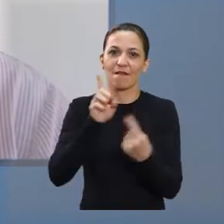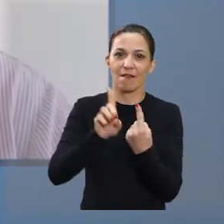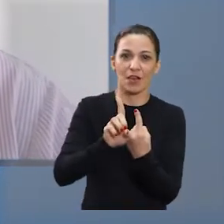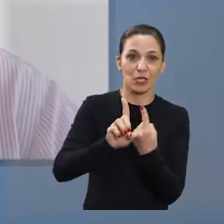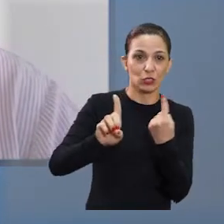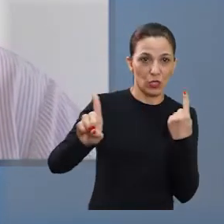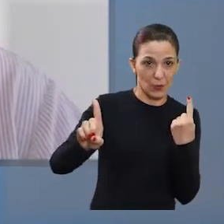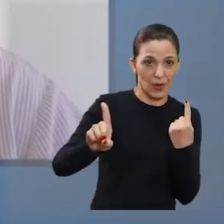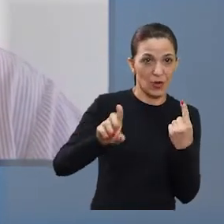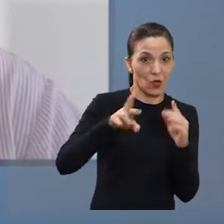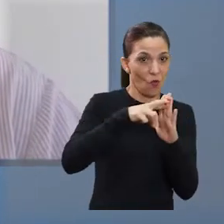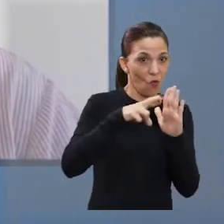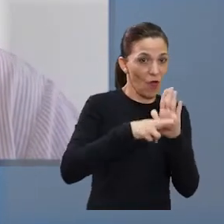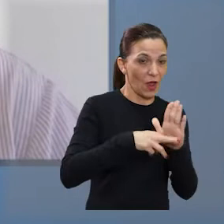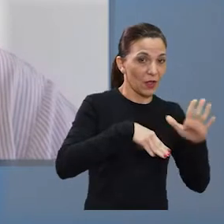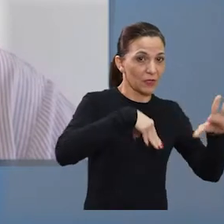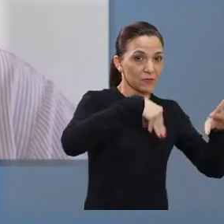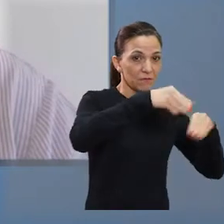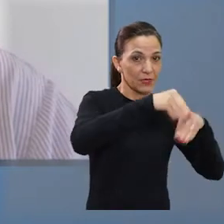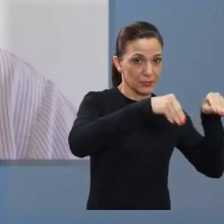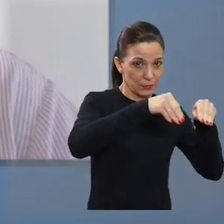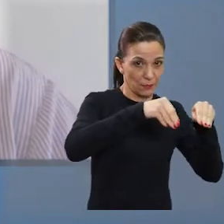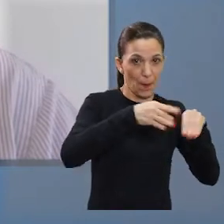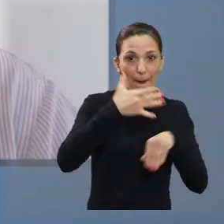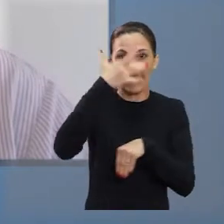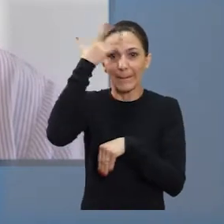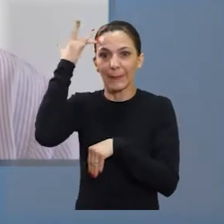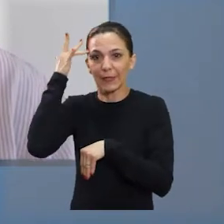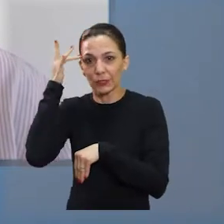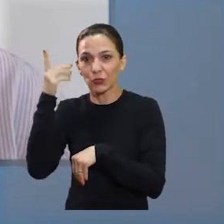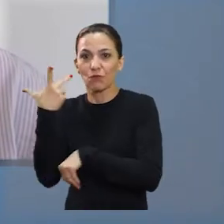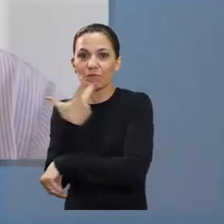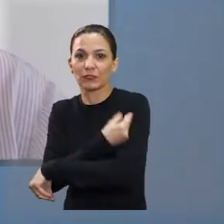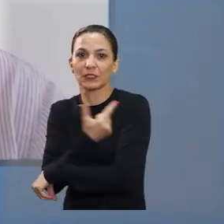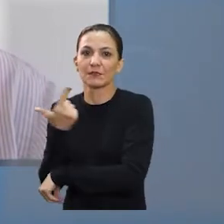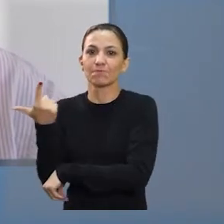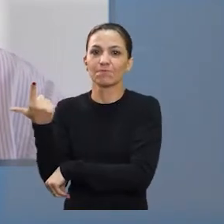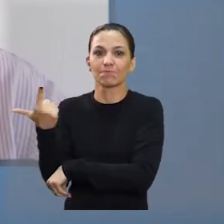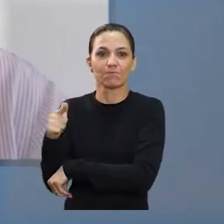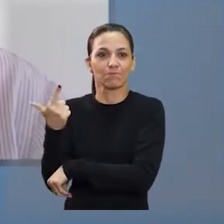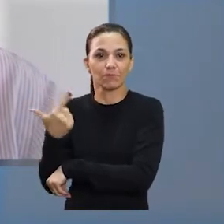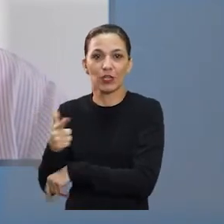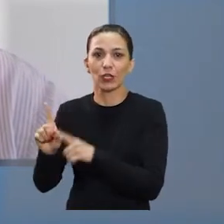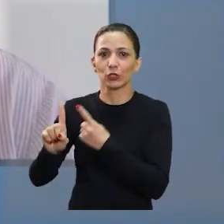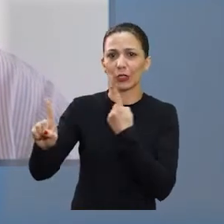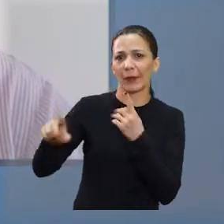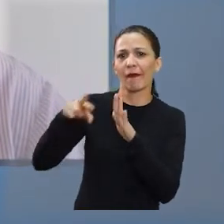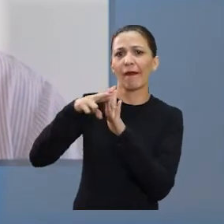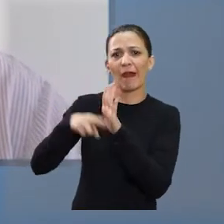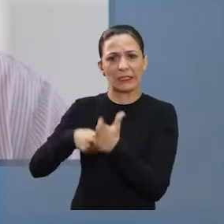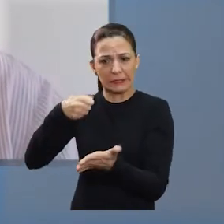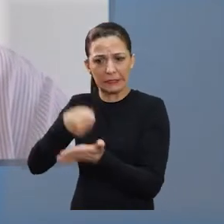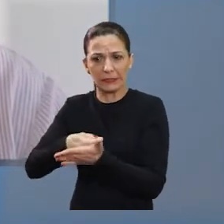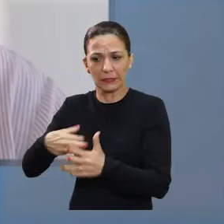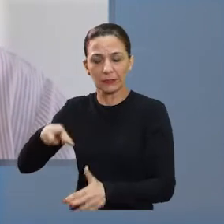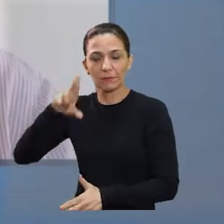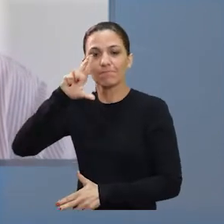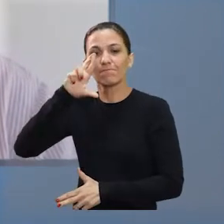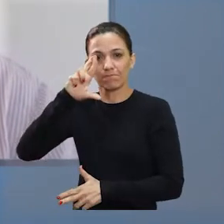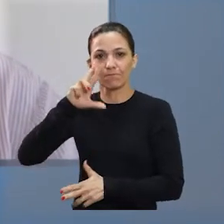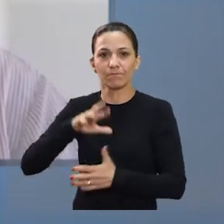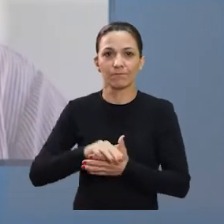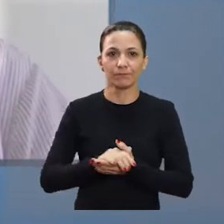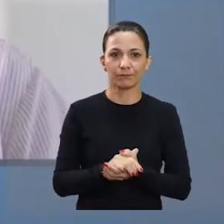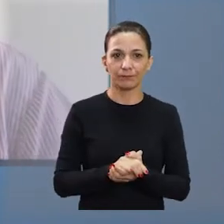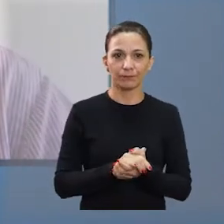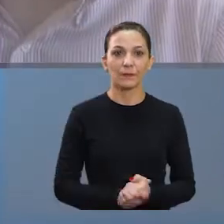França o isolamento foi reduzido naqueles vacinados. Nos não vacinados, o isolamento não